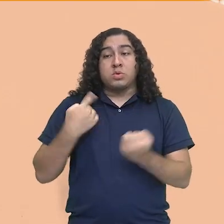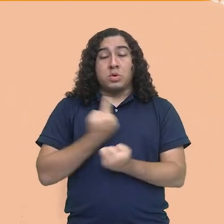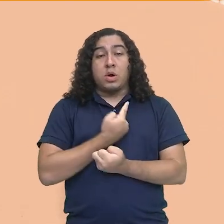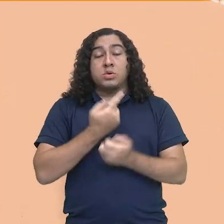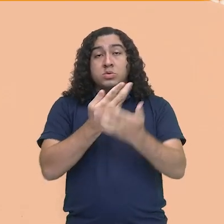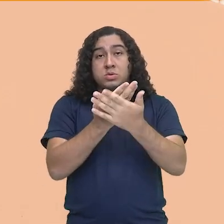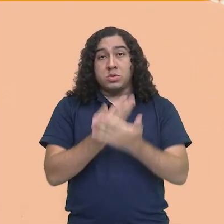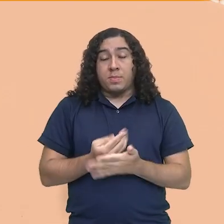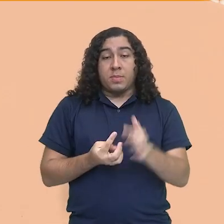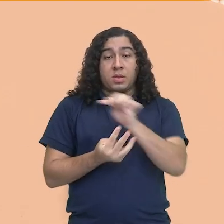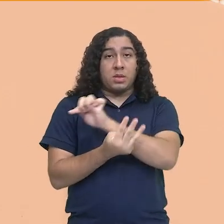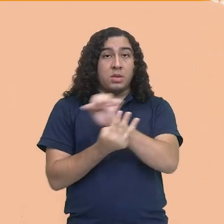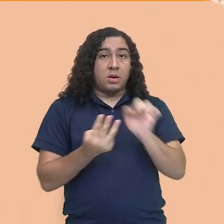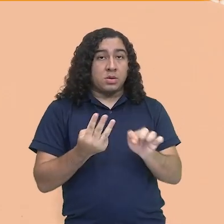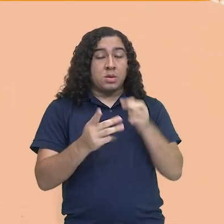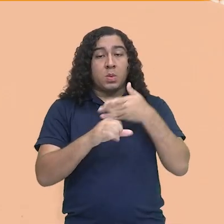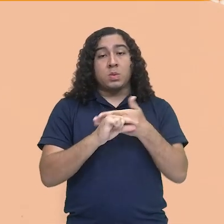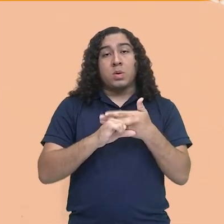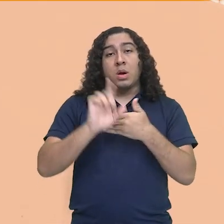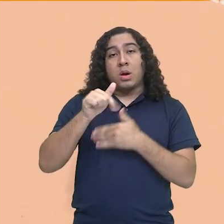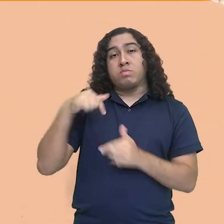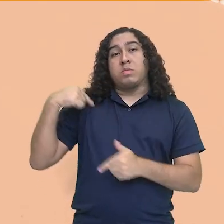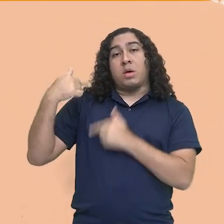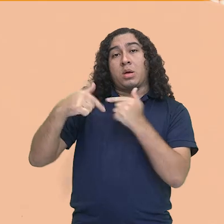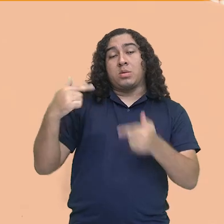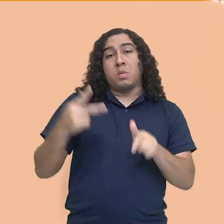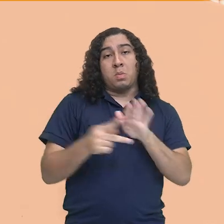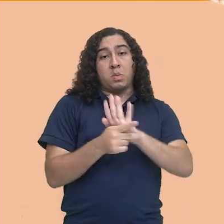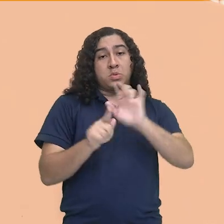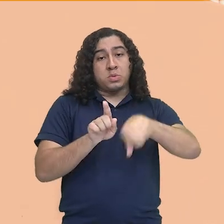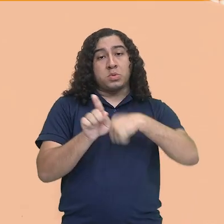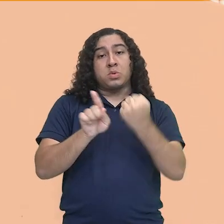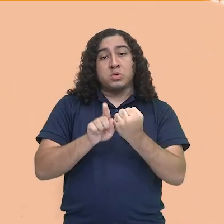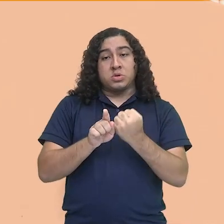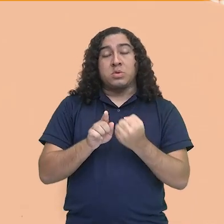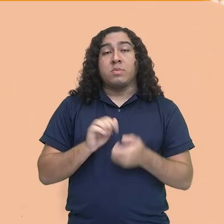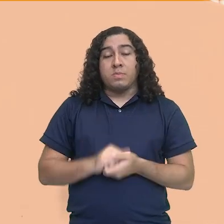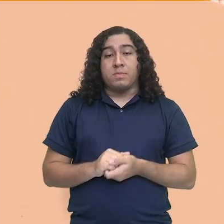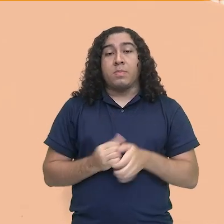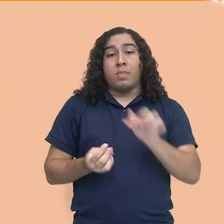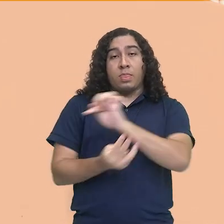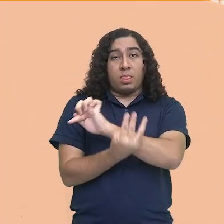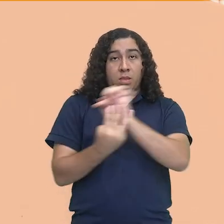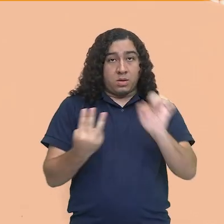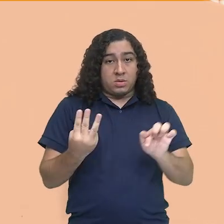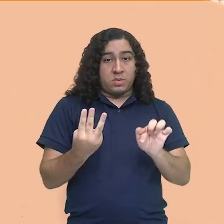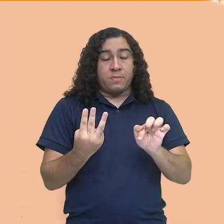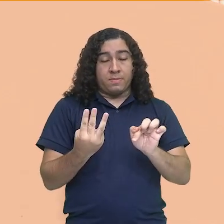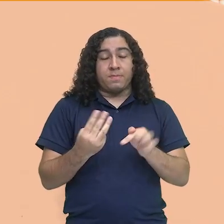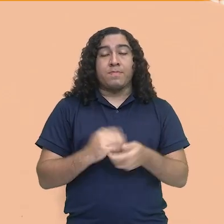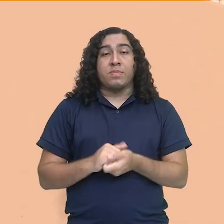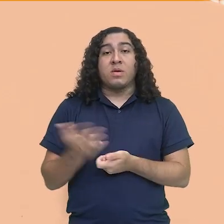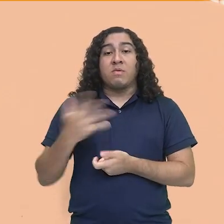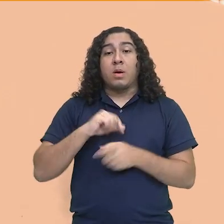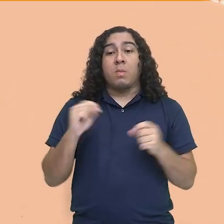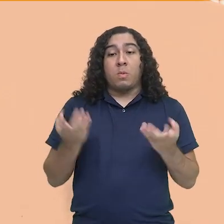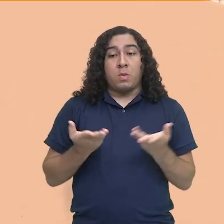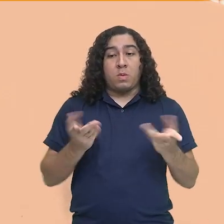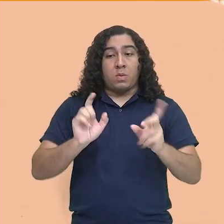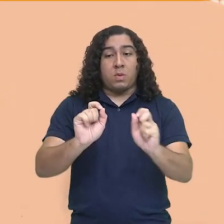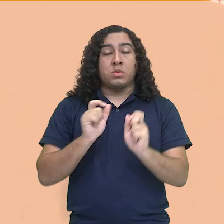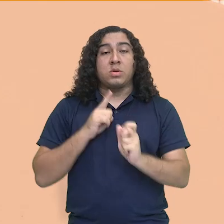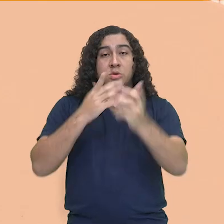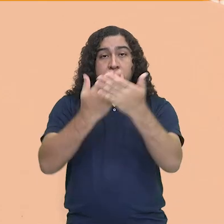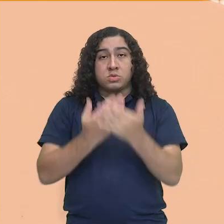esses 3 autores que são os clássicos, né, da sociologia, Karl Marx, Emile Durkheim e Max Weber. Vamos então agora